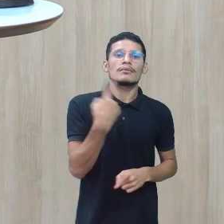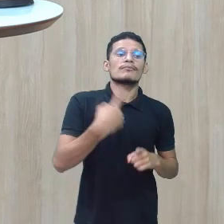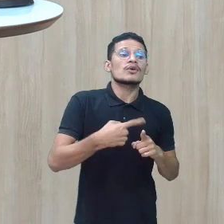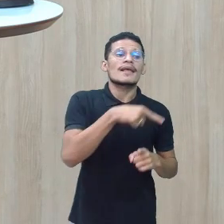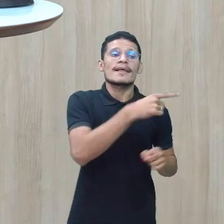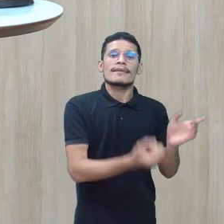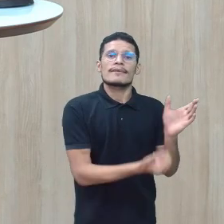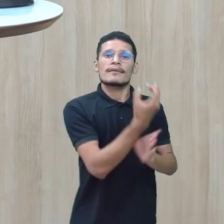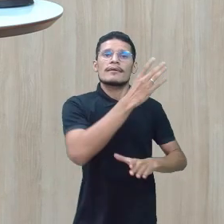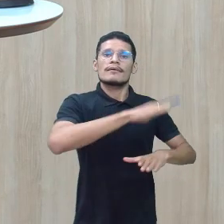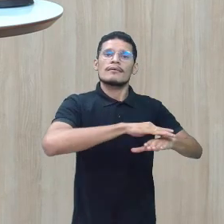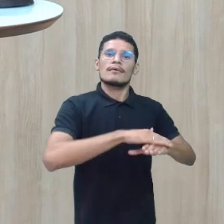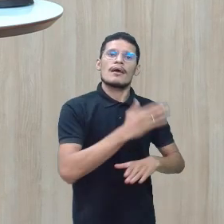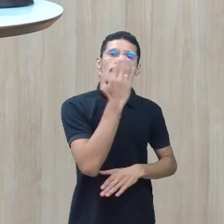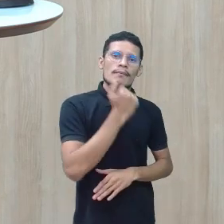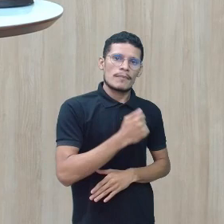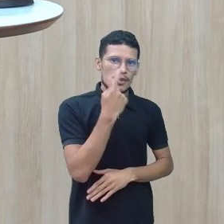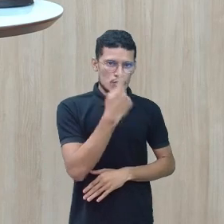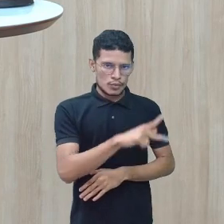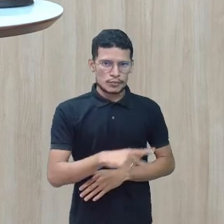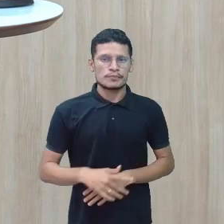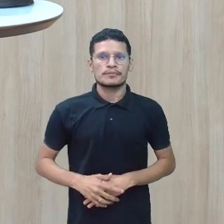seu próprio alimento.